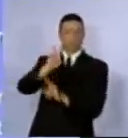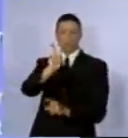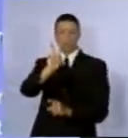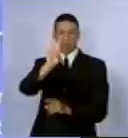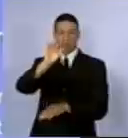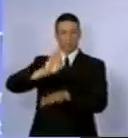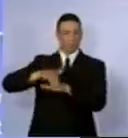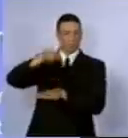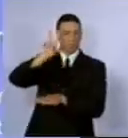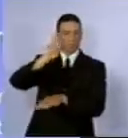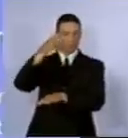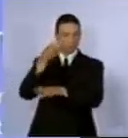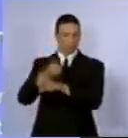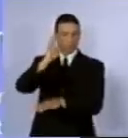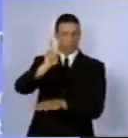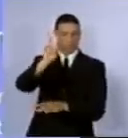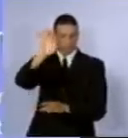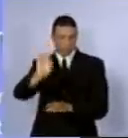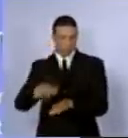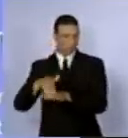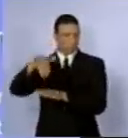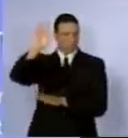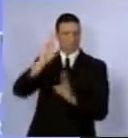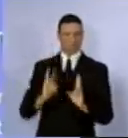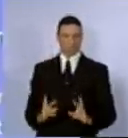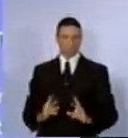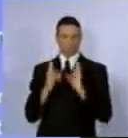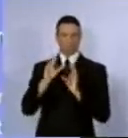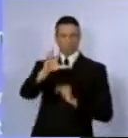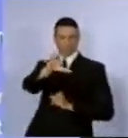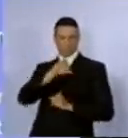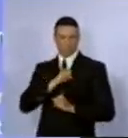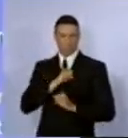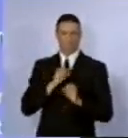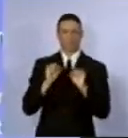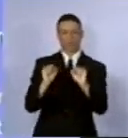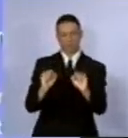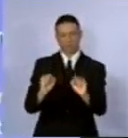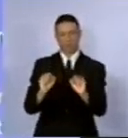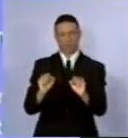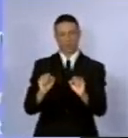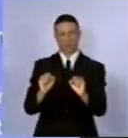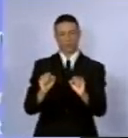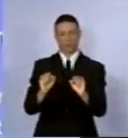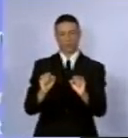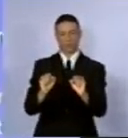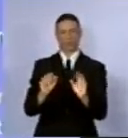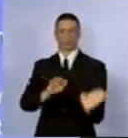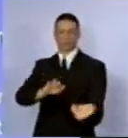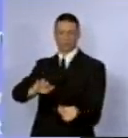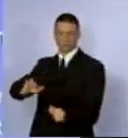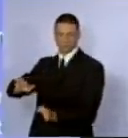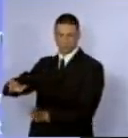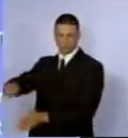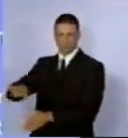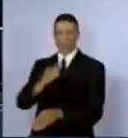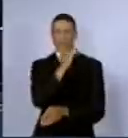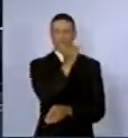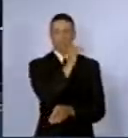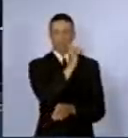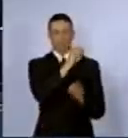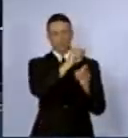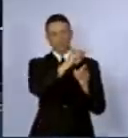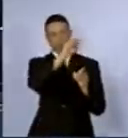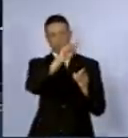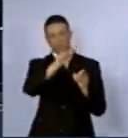câncer. Agora, o que acontece quando nós medimos uma densidade de eletricidade,